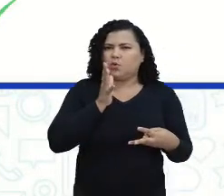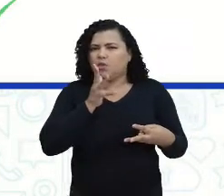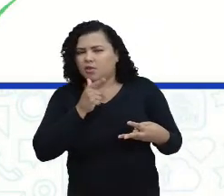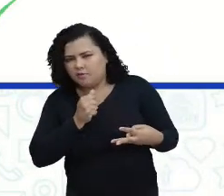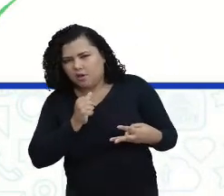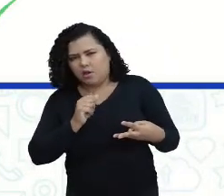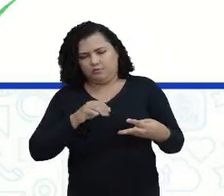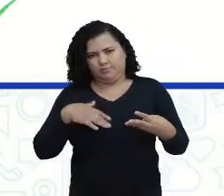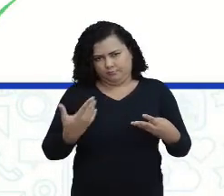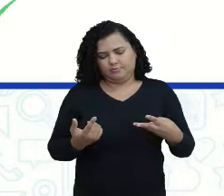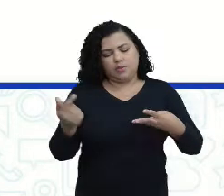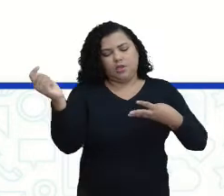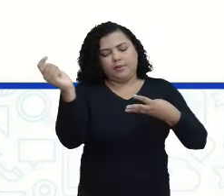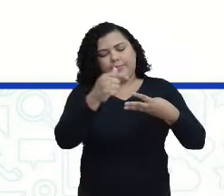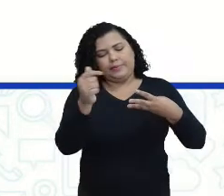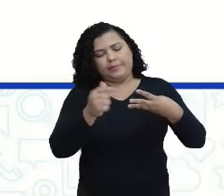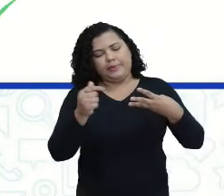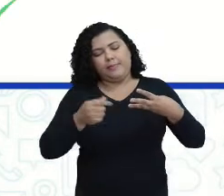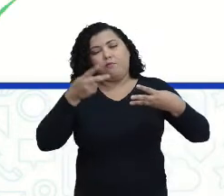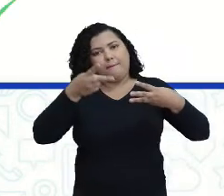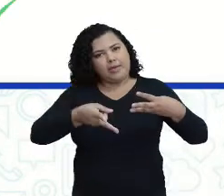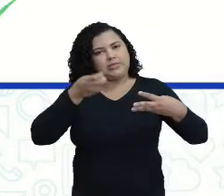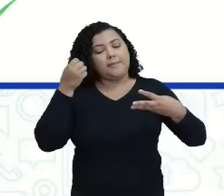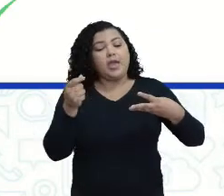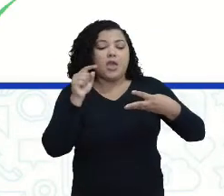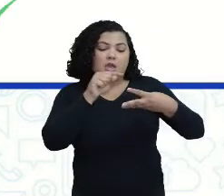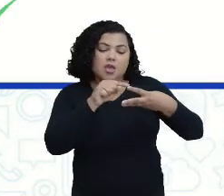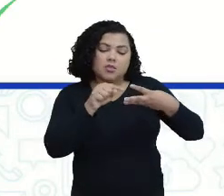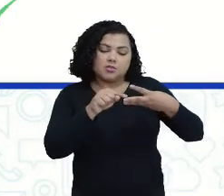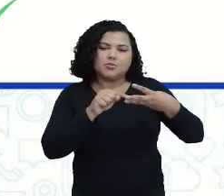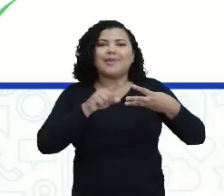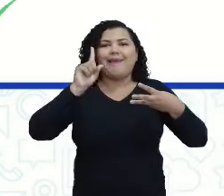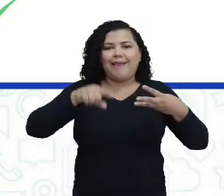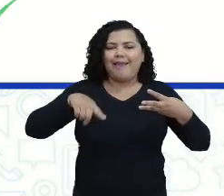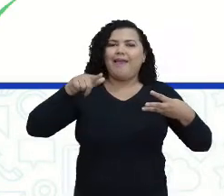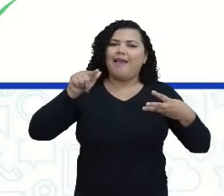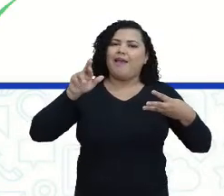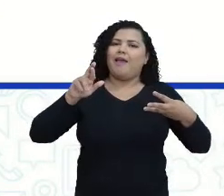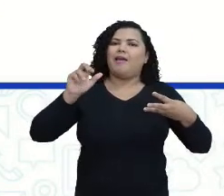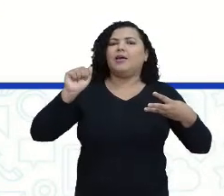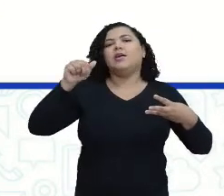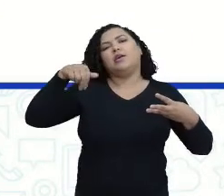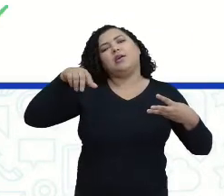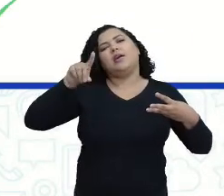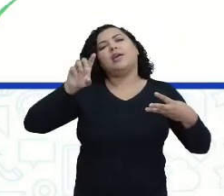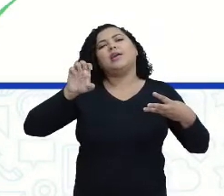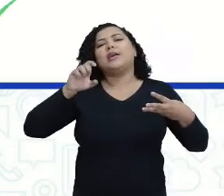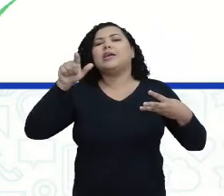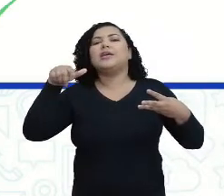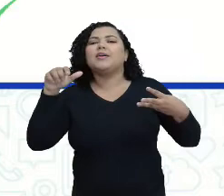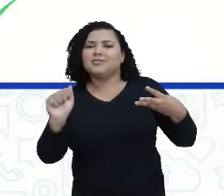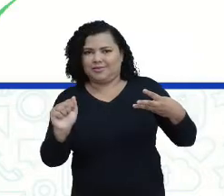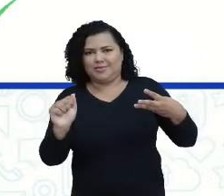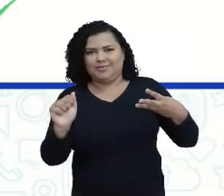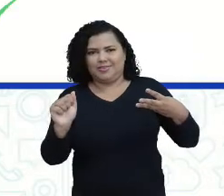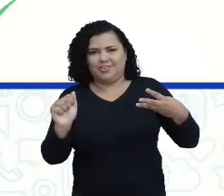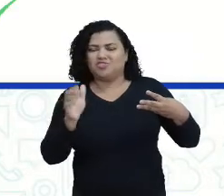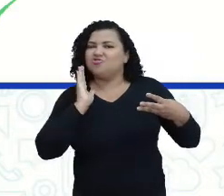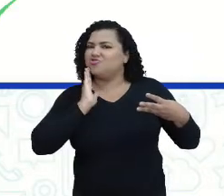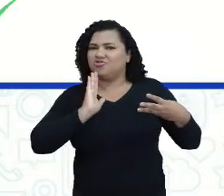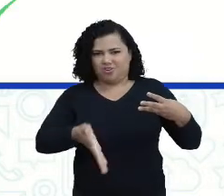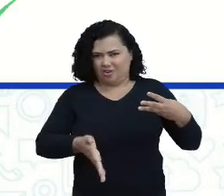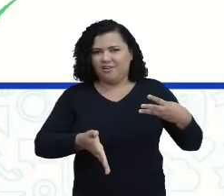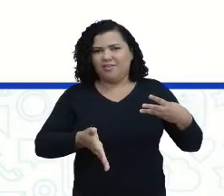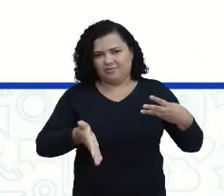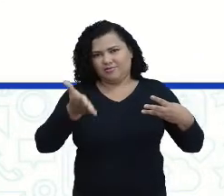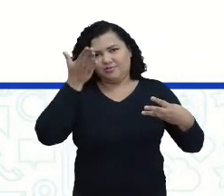essas três grandezas aí. Então perceba que tempo, distância e velocidade, eu já estou colocando um rótulo nela